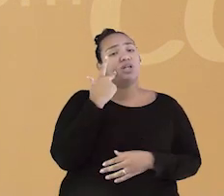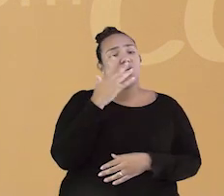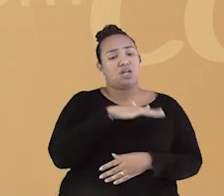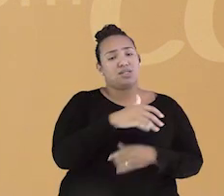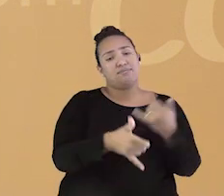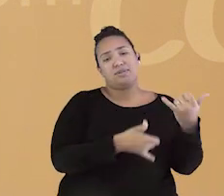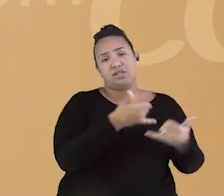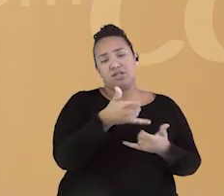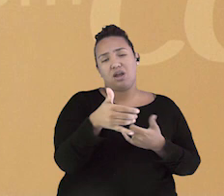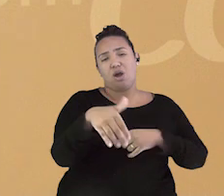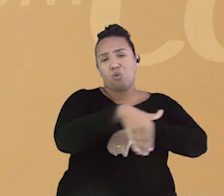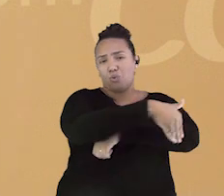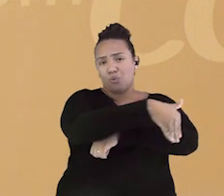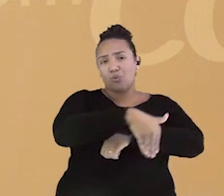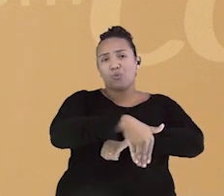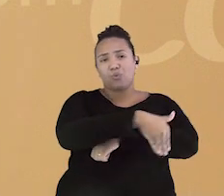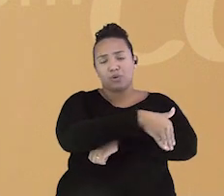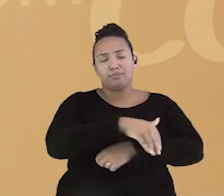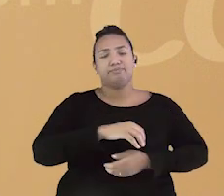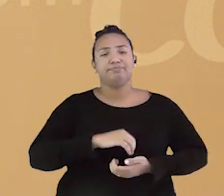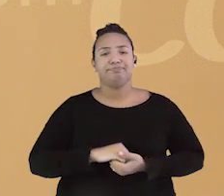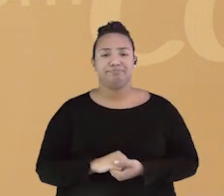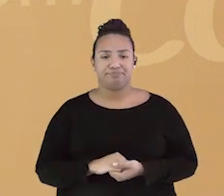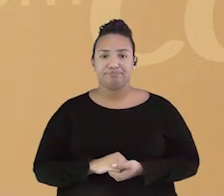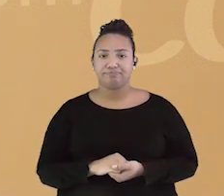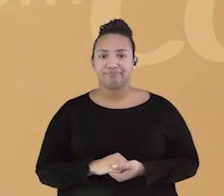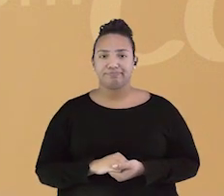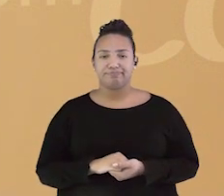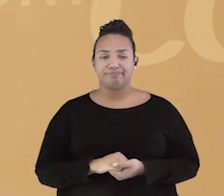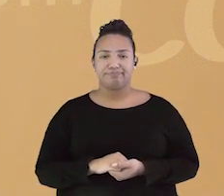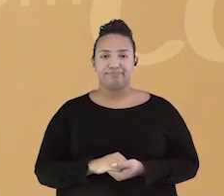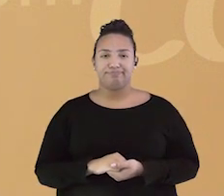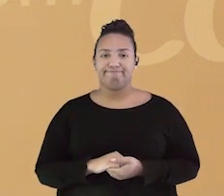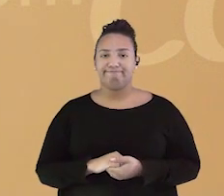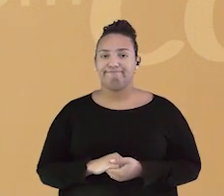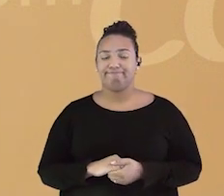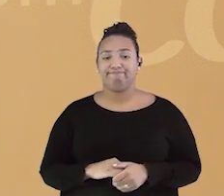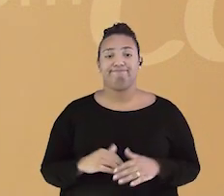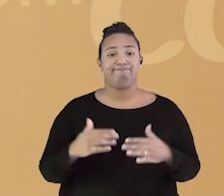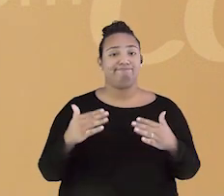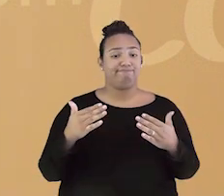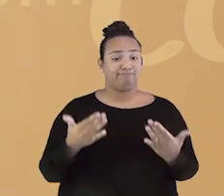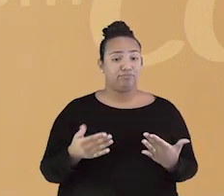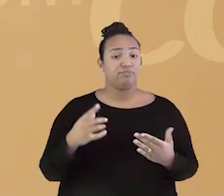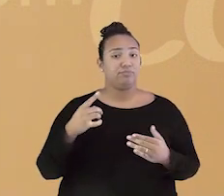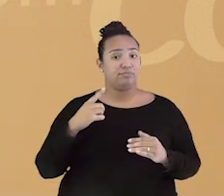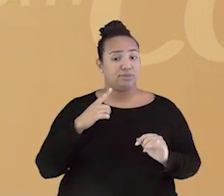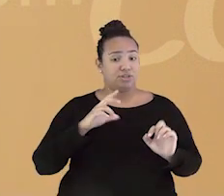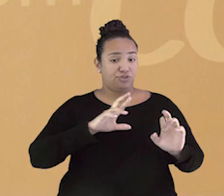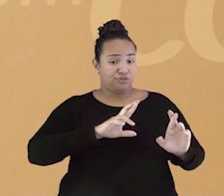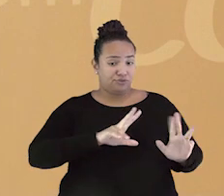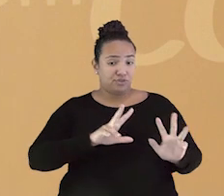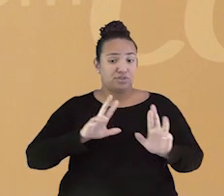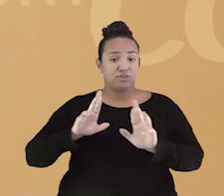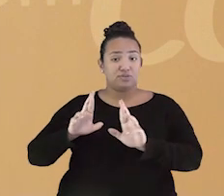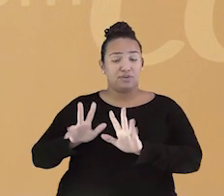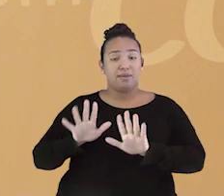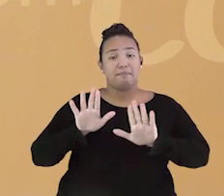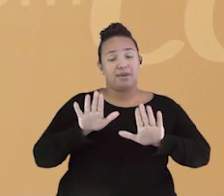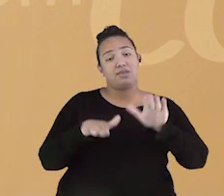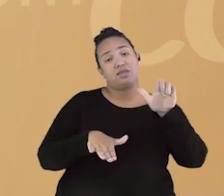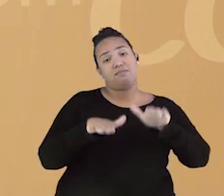ver crianças brincando nesse espaço. Apesar de todas essas diferenças, uma área depende da